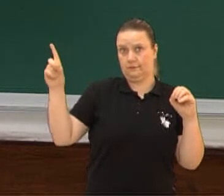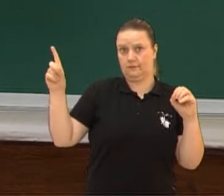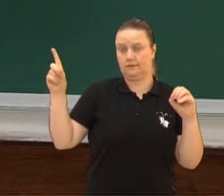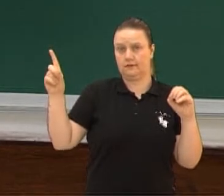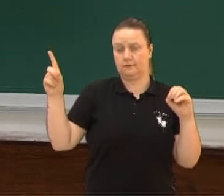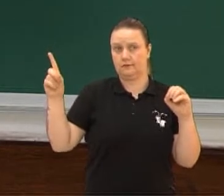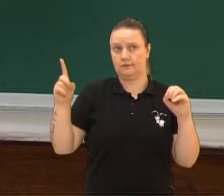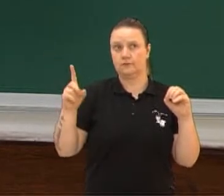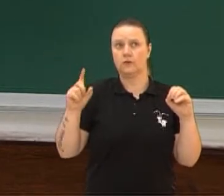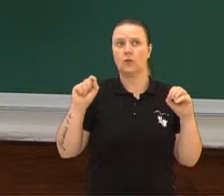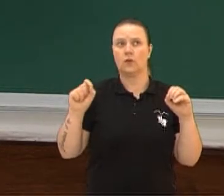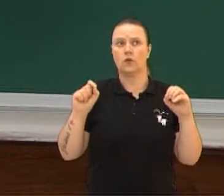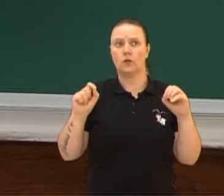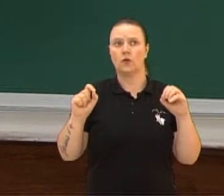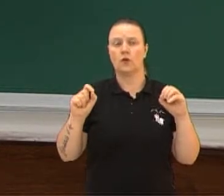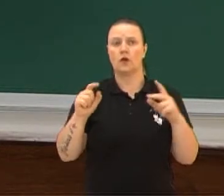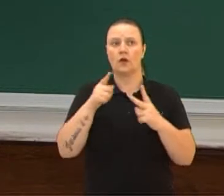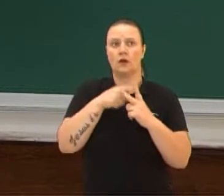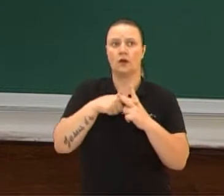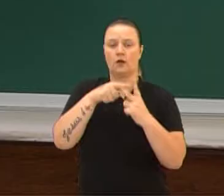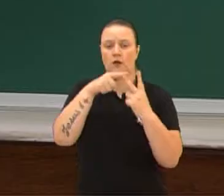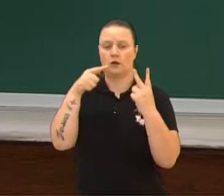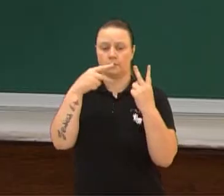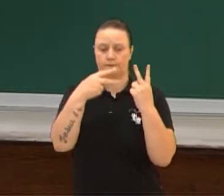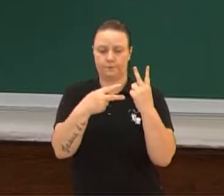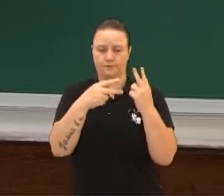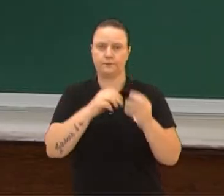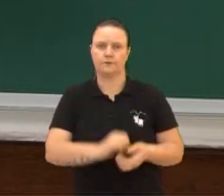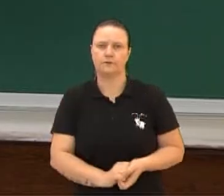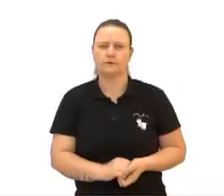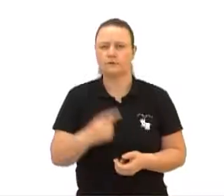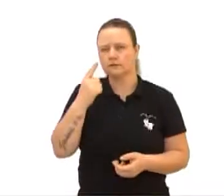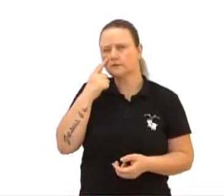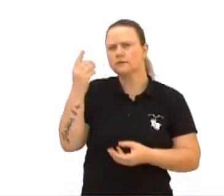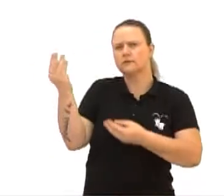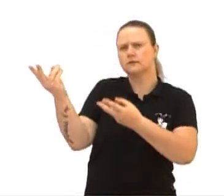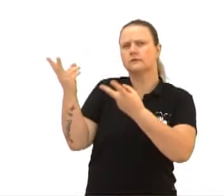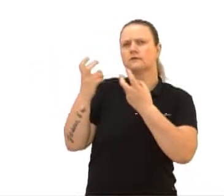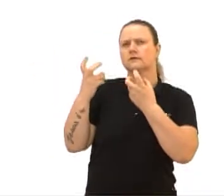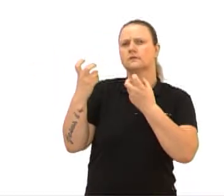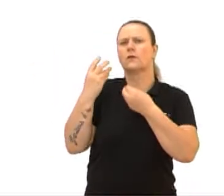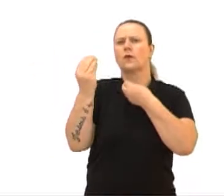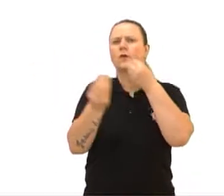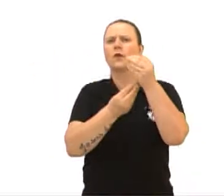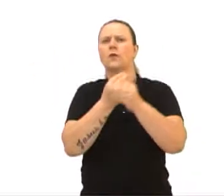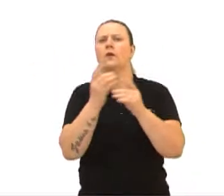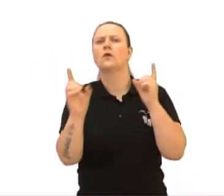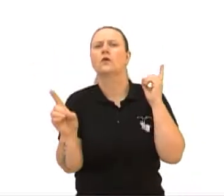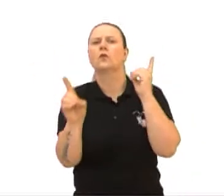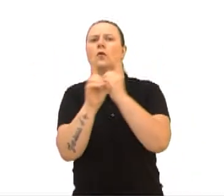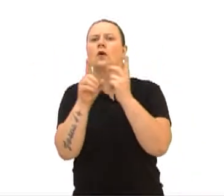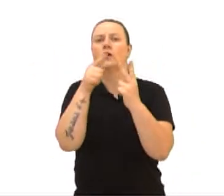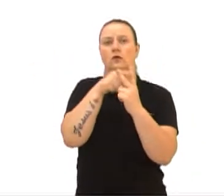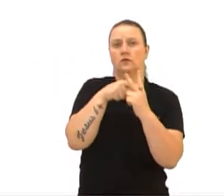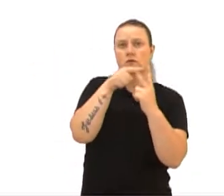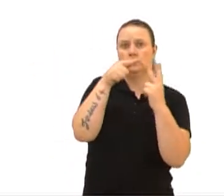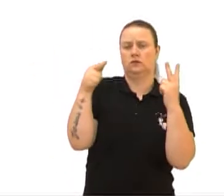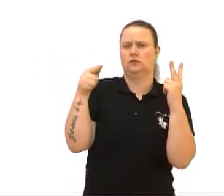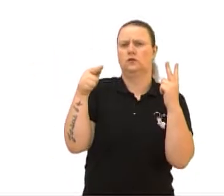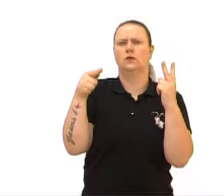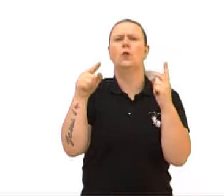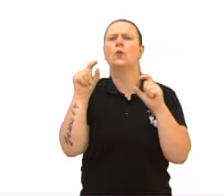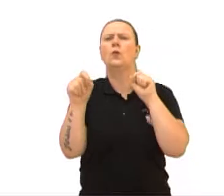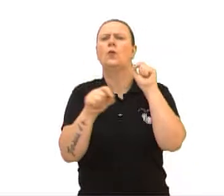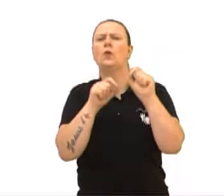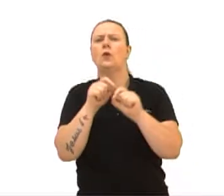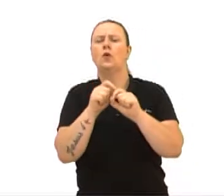aonde está a raiz de 2. Então, observe que, como é possível, né, localizar essa raiz de 2 aqui na reta? Então,